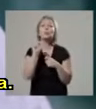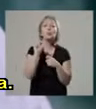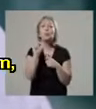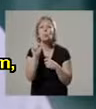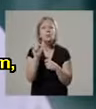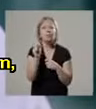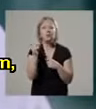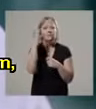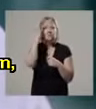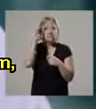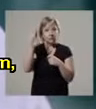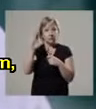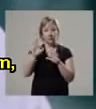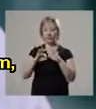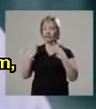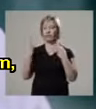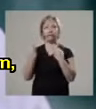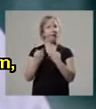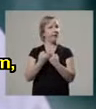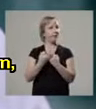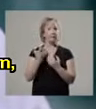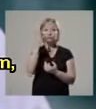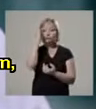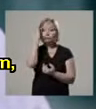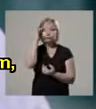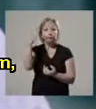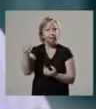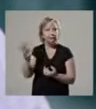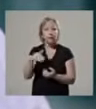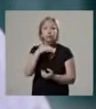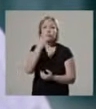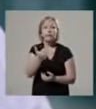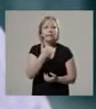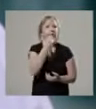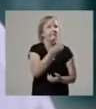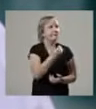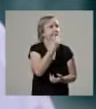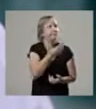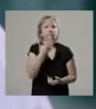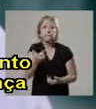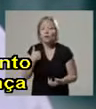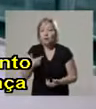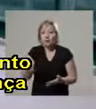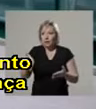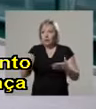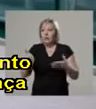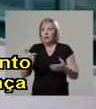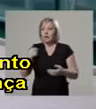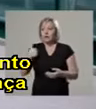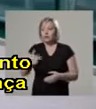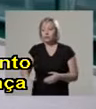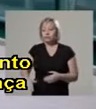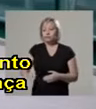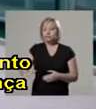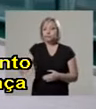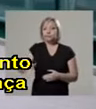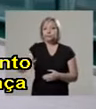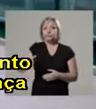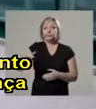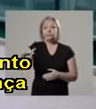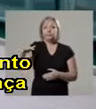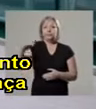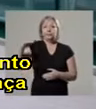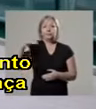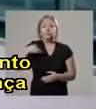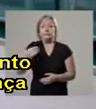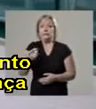deficiência congênita. Meus pais não sabiam, ninguém sabia e todo mundo ficou muito surpreso. E eu cresci num